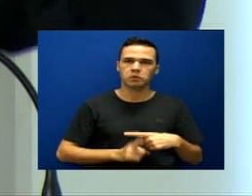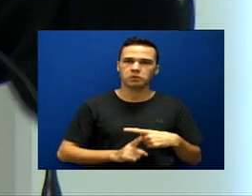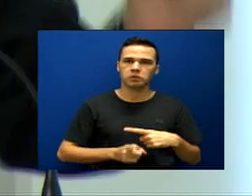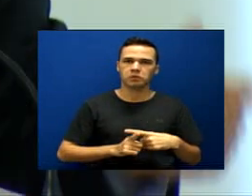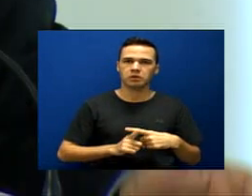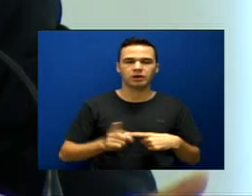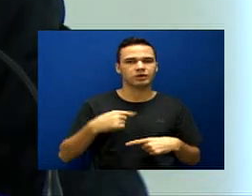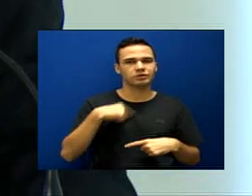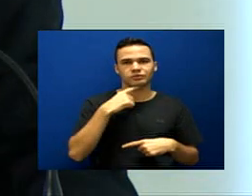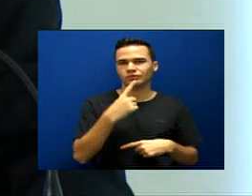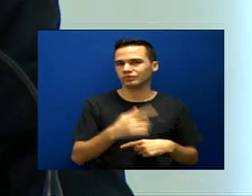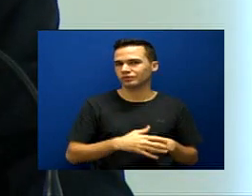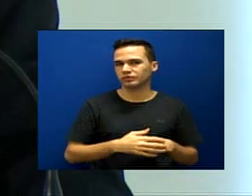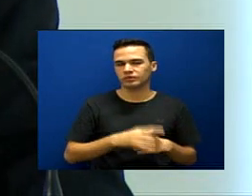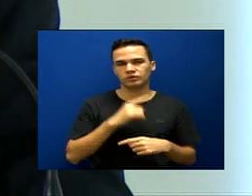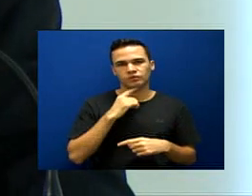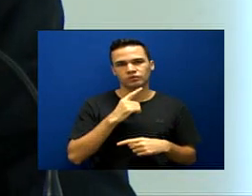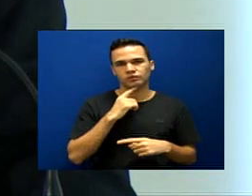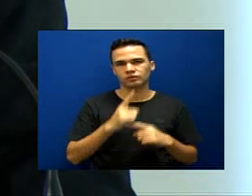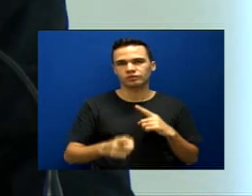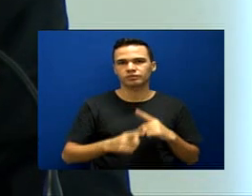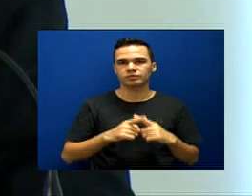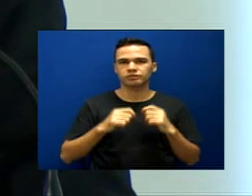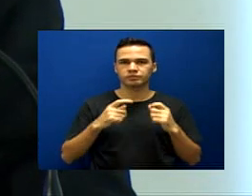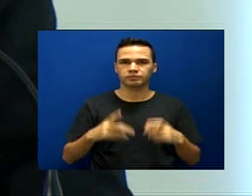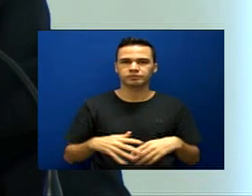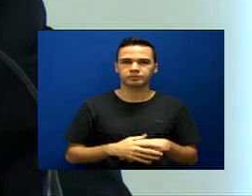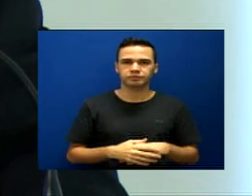meu... Eu não consigo terminar o meu raciocínio.